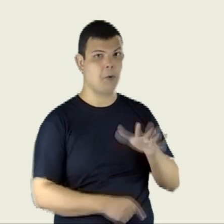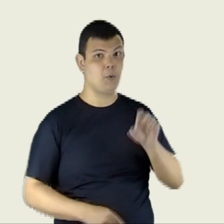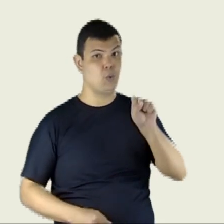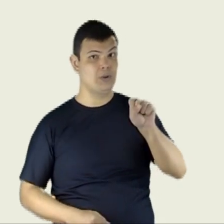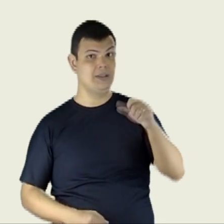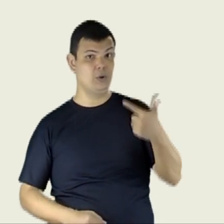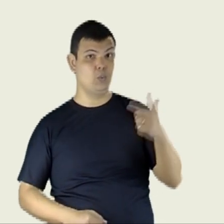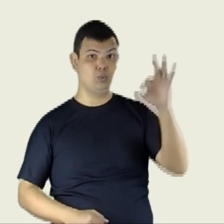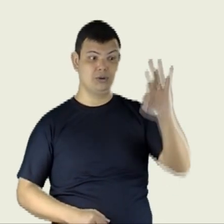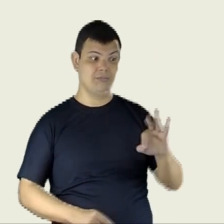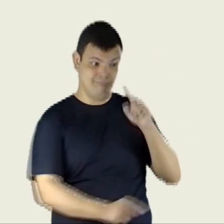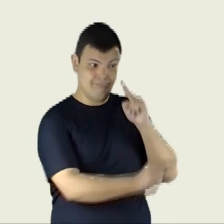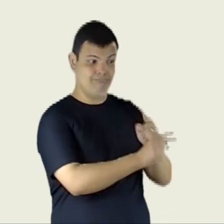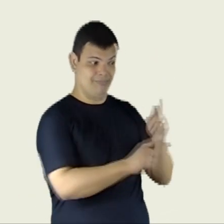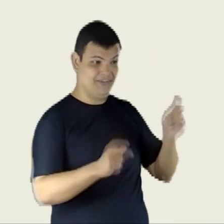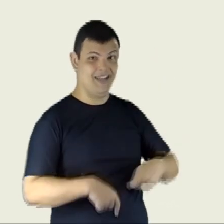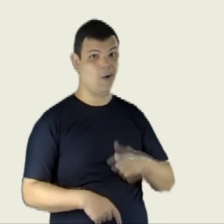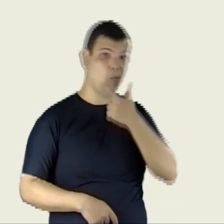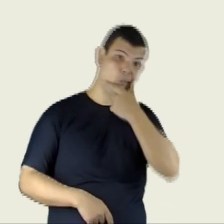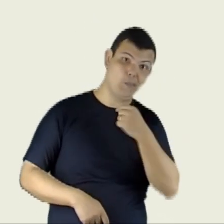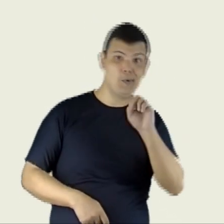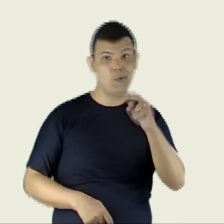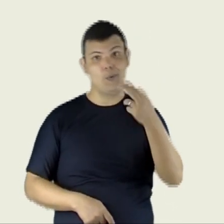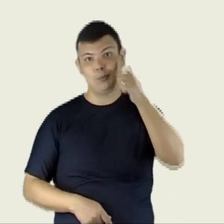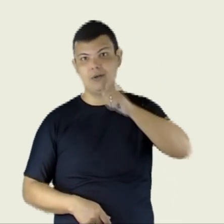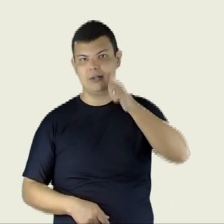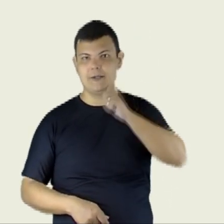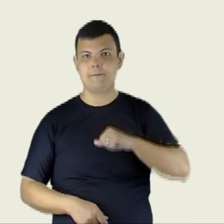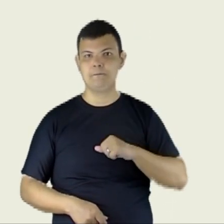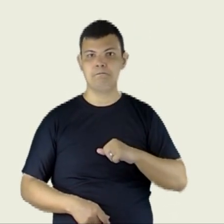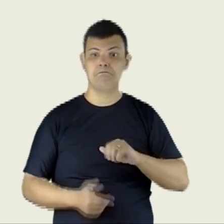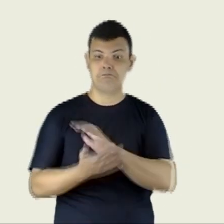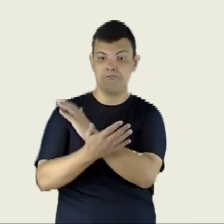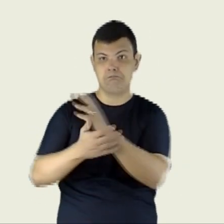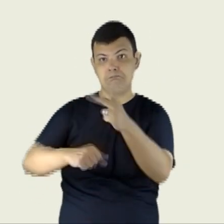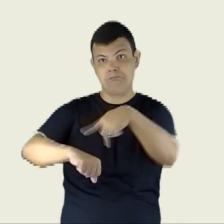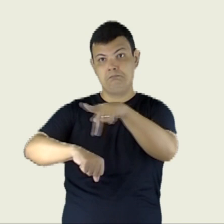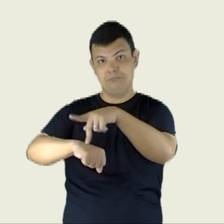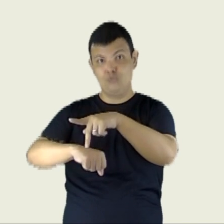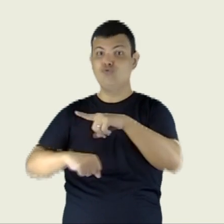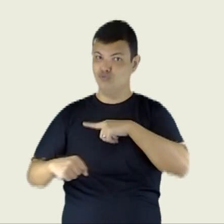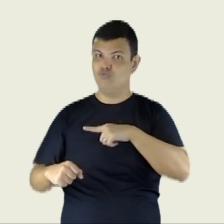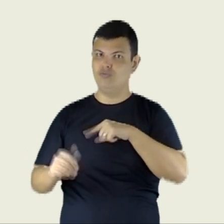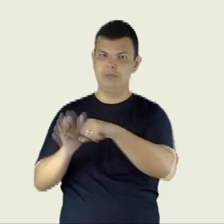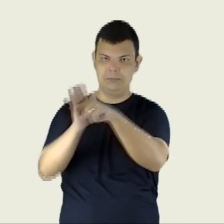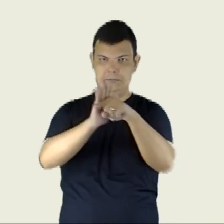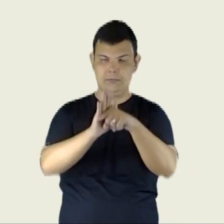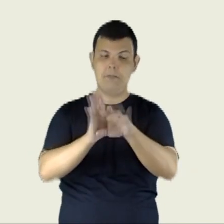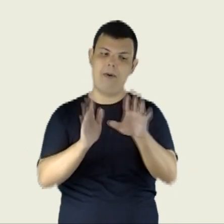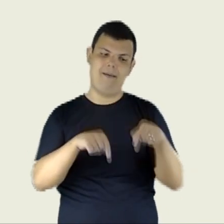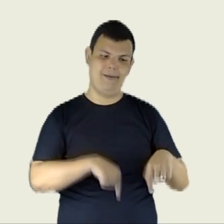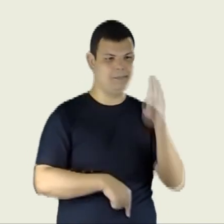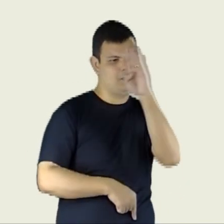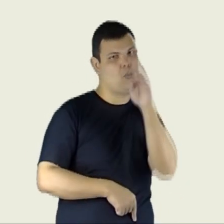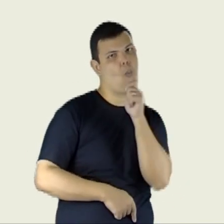82%. Esse exame ele já é comercializado em alguns países, mas ainda não chegou ao Brasil. Esse